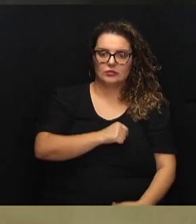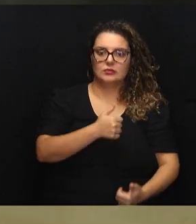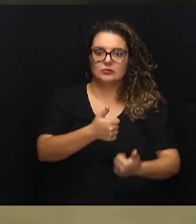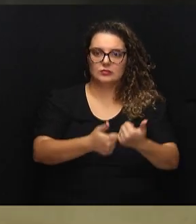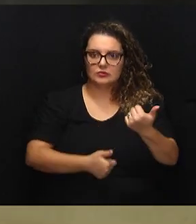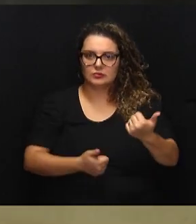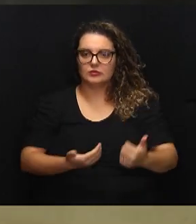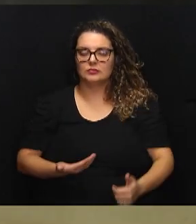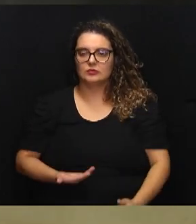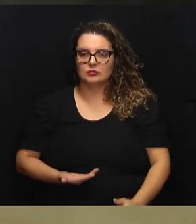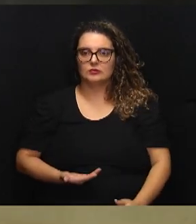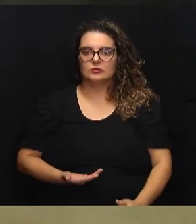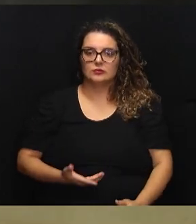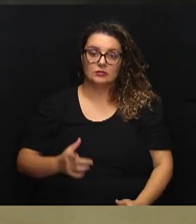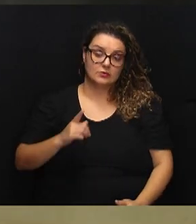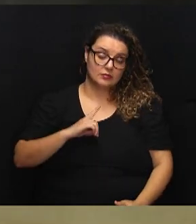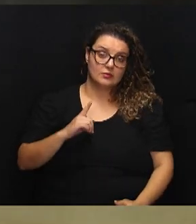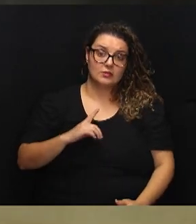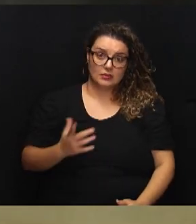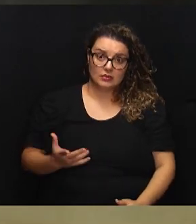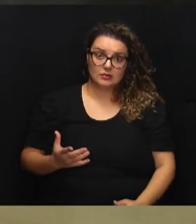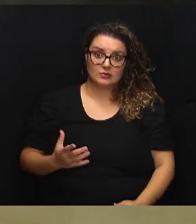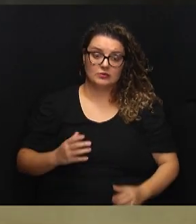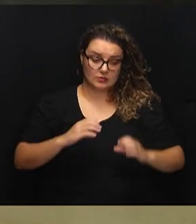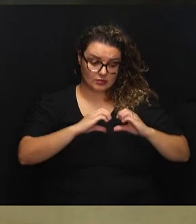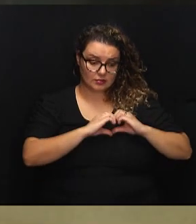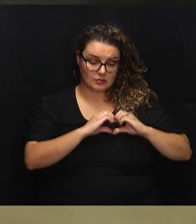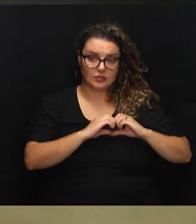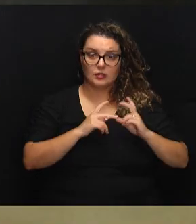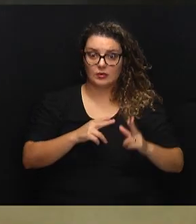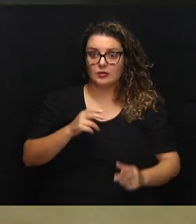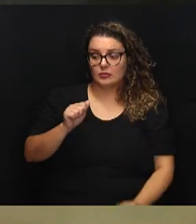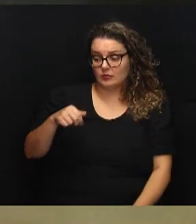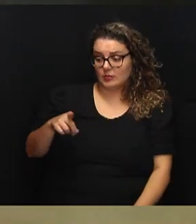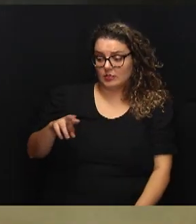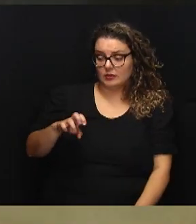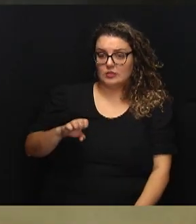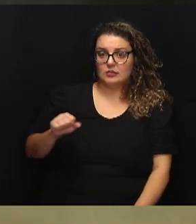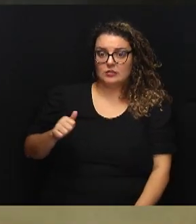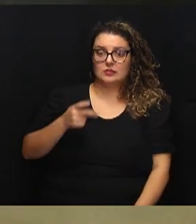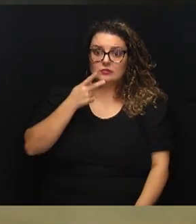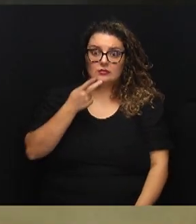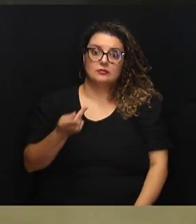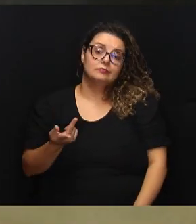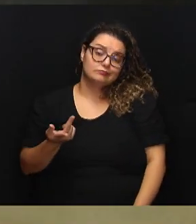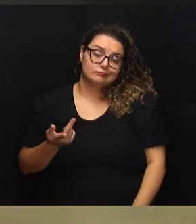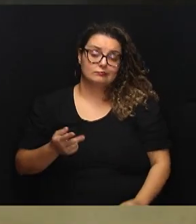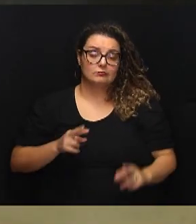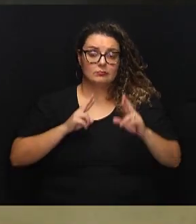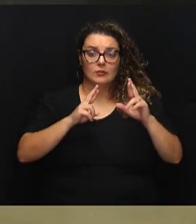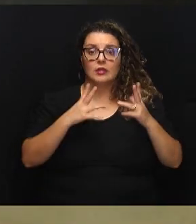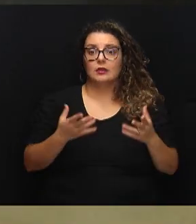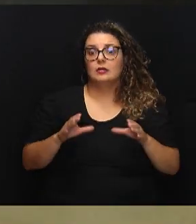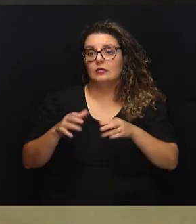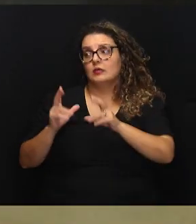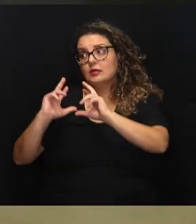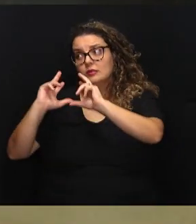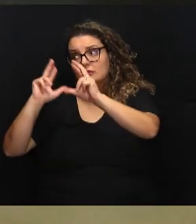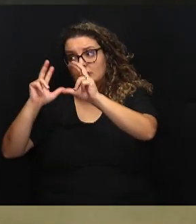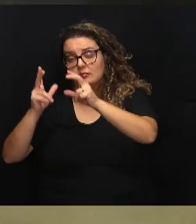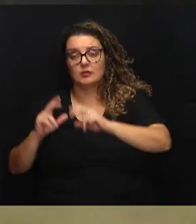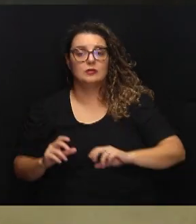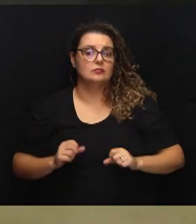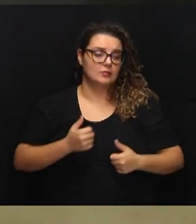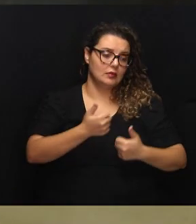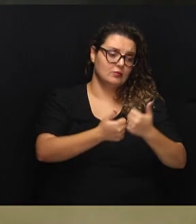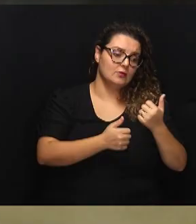futebol e vai ter assim o seu time de coração, como disse a Andressa e o Pedro, mas vai torcer para um time de vôlei, vai torcer